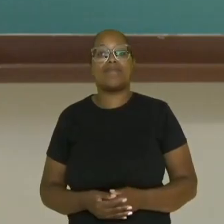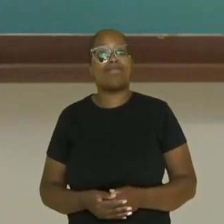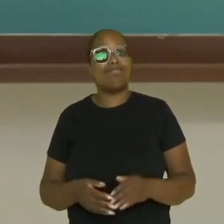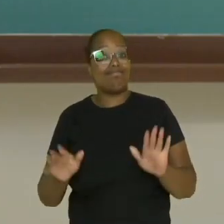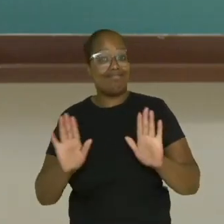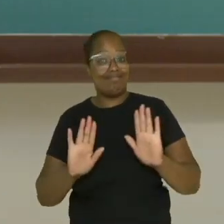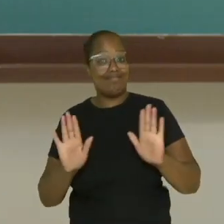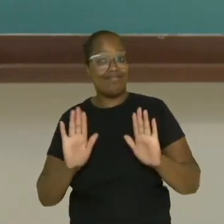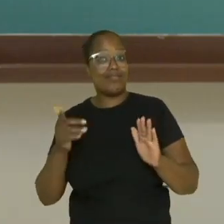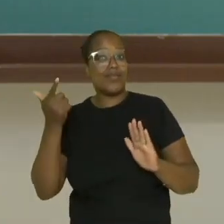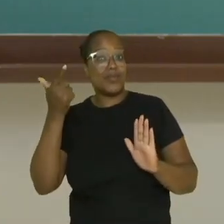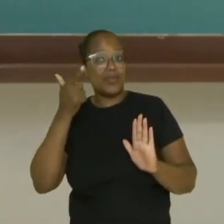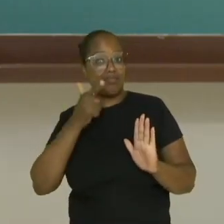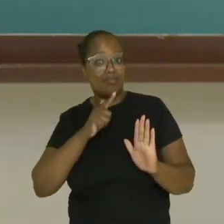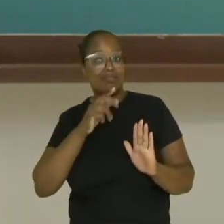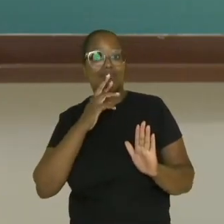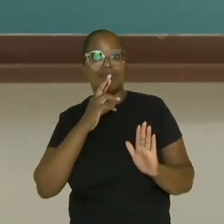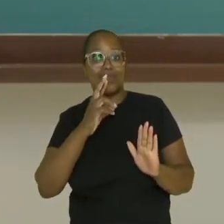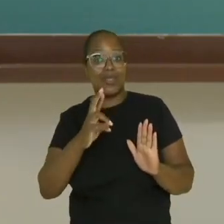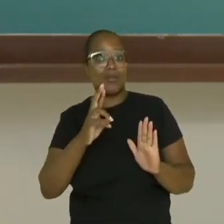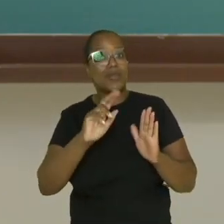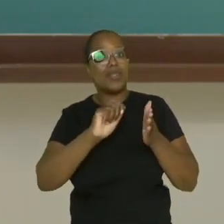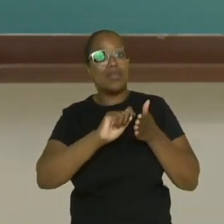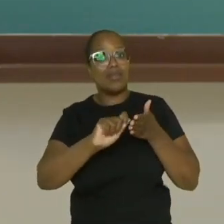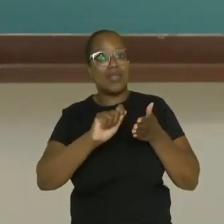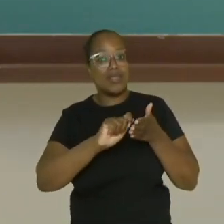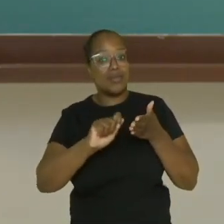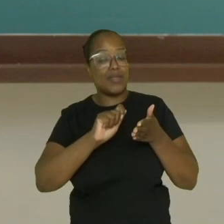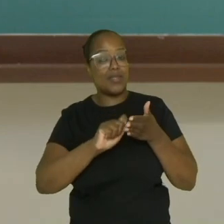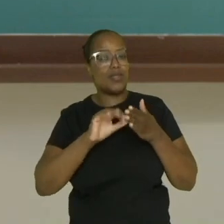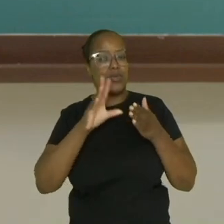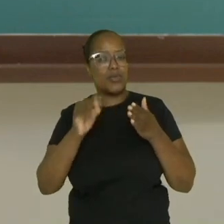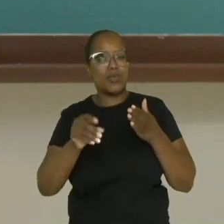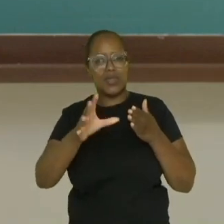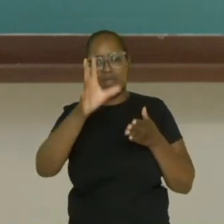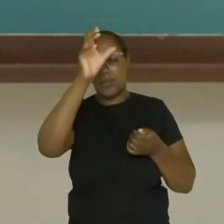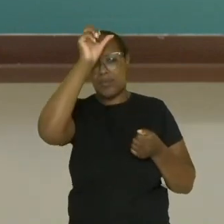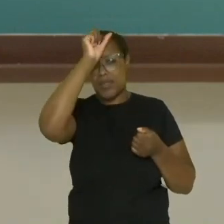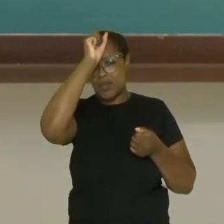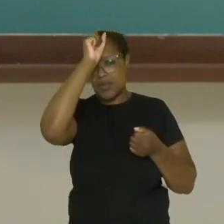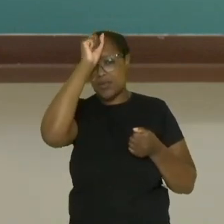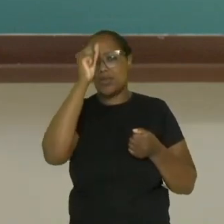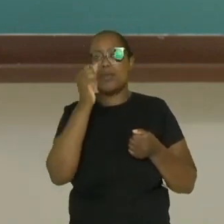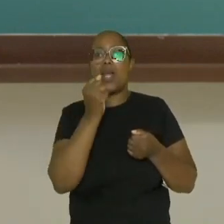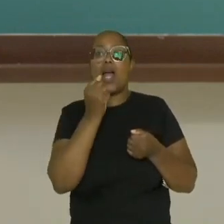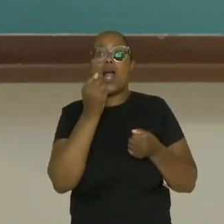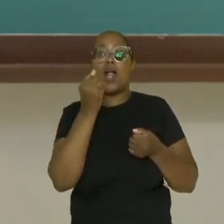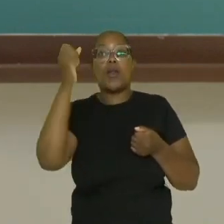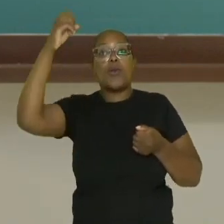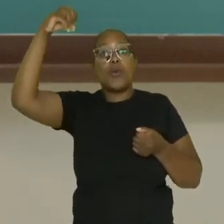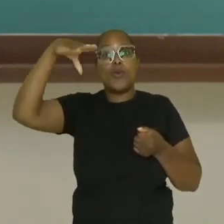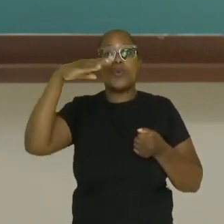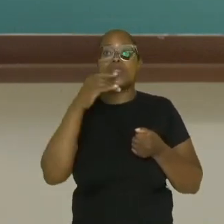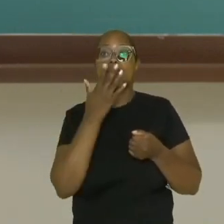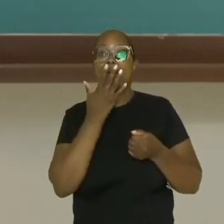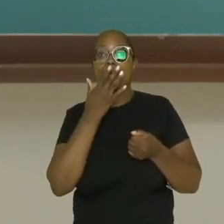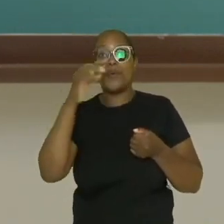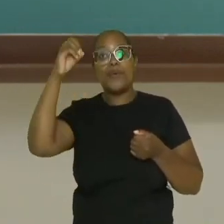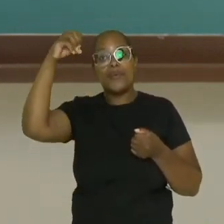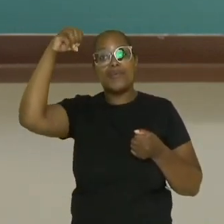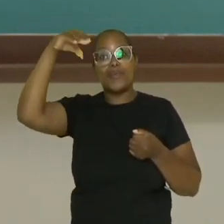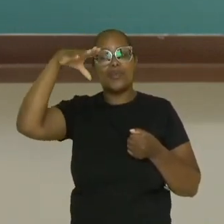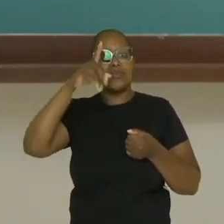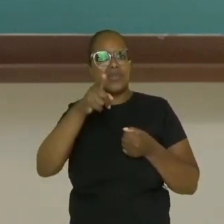E aí, galera, conseguiu escrever o que você aprendeu sobre a luz e a cor luz? Eu te faço um convite, você viu